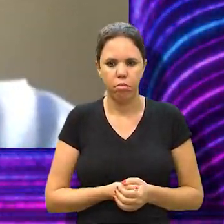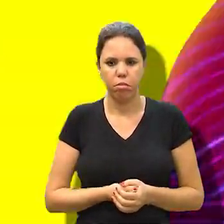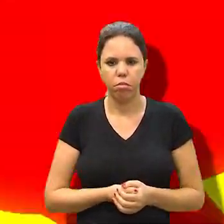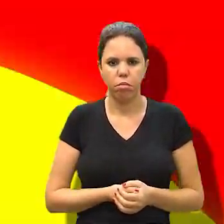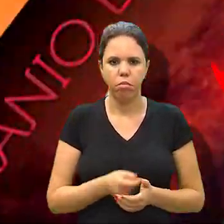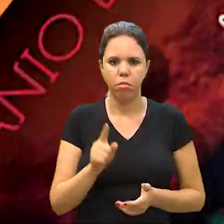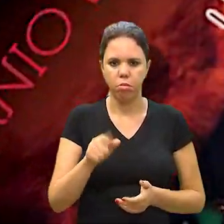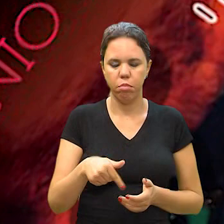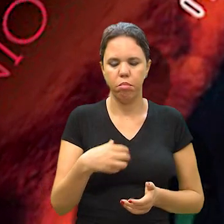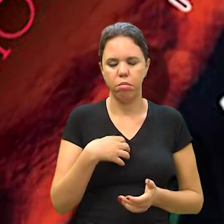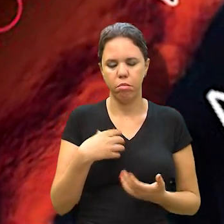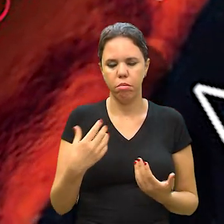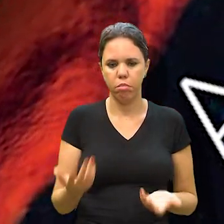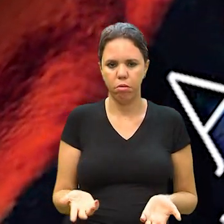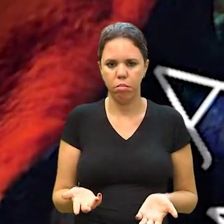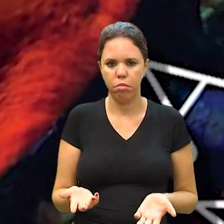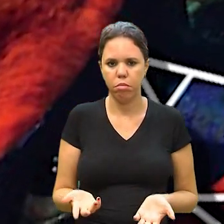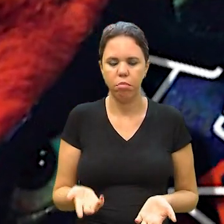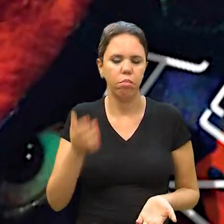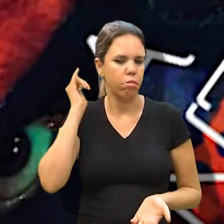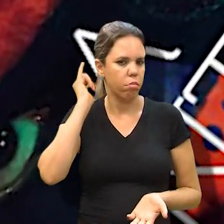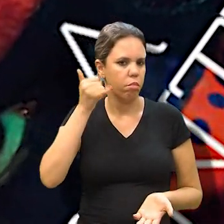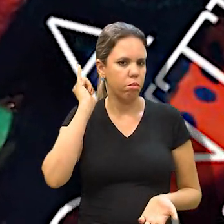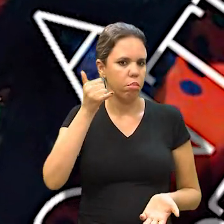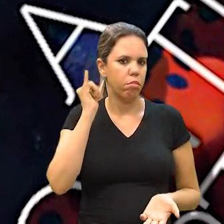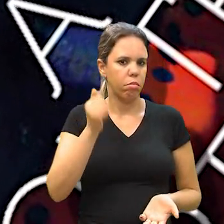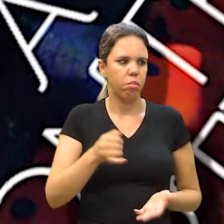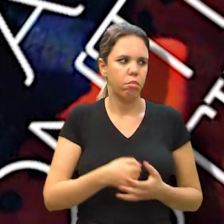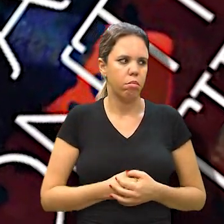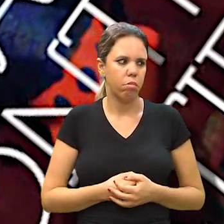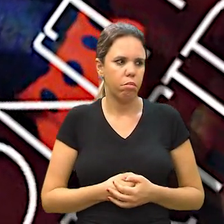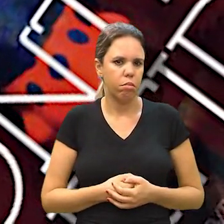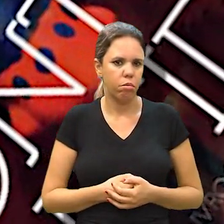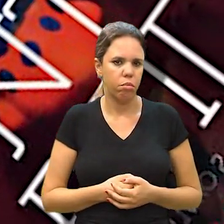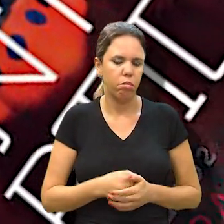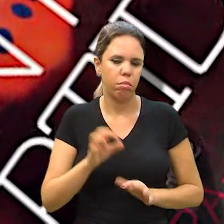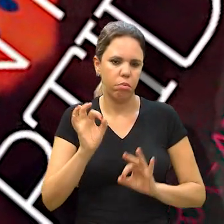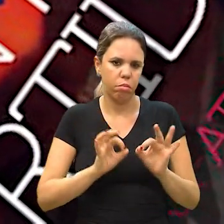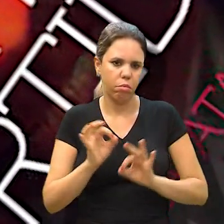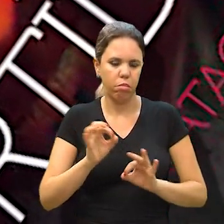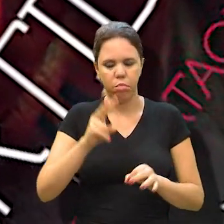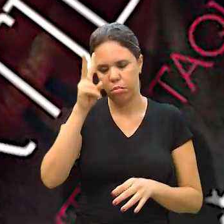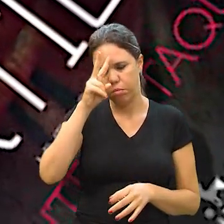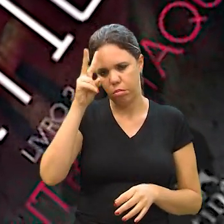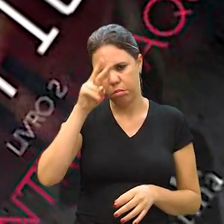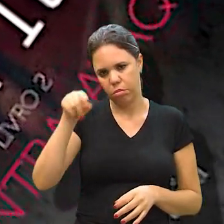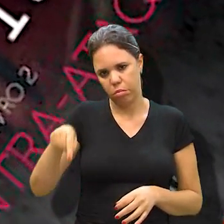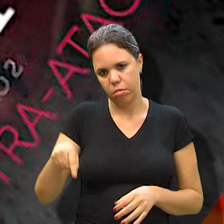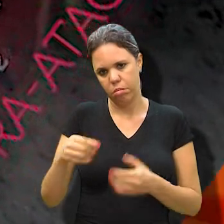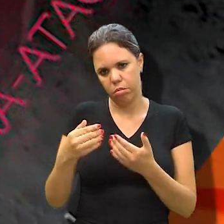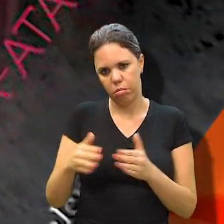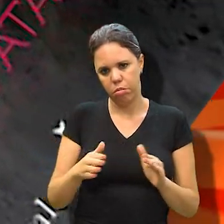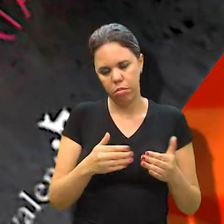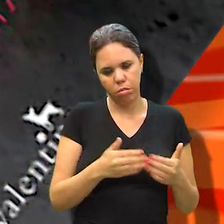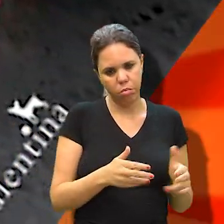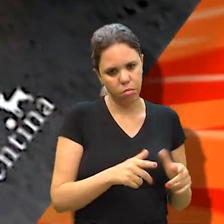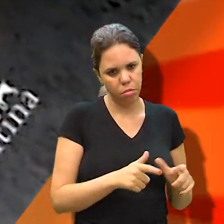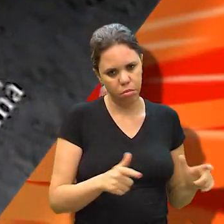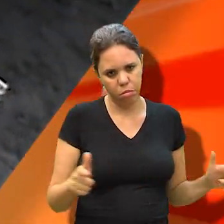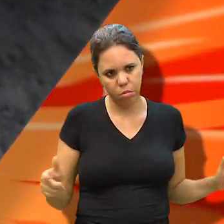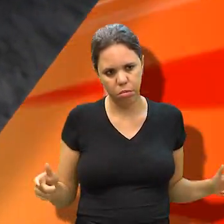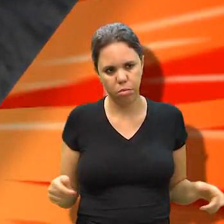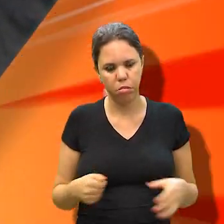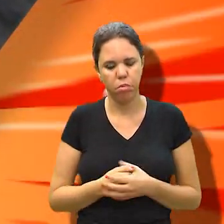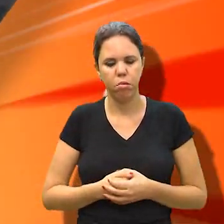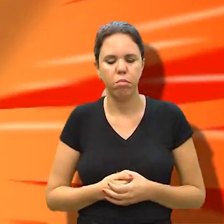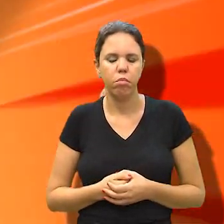acontece? Esse tipo de narrativa, esse tipo de obra, de história, abre um